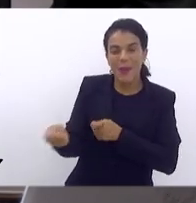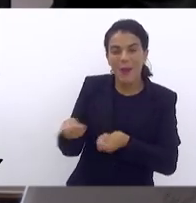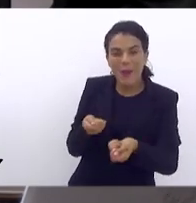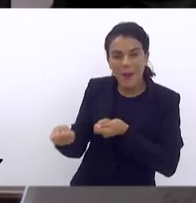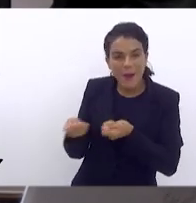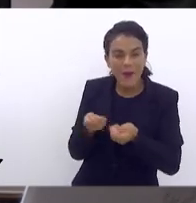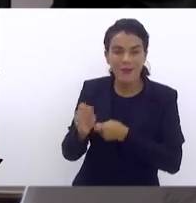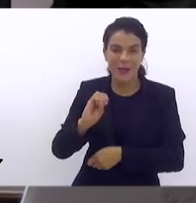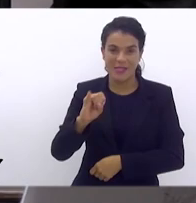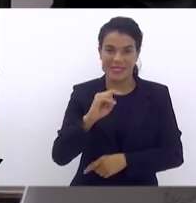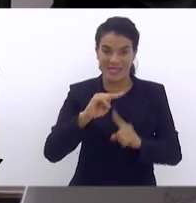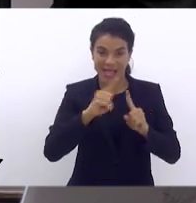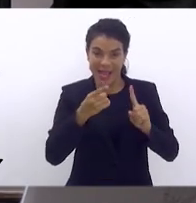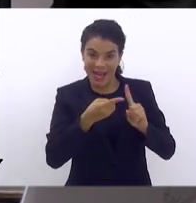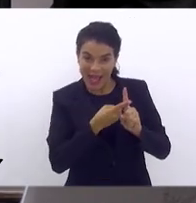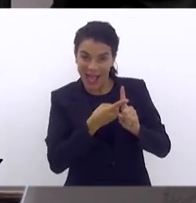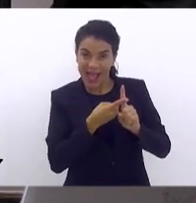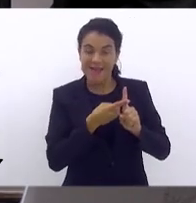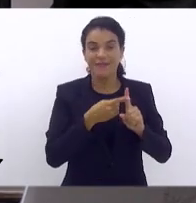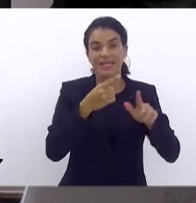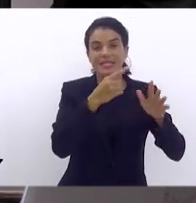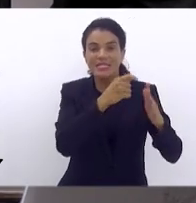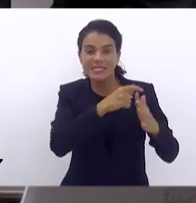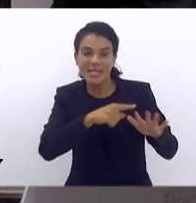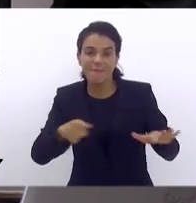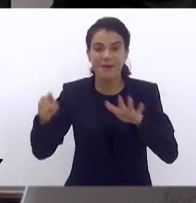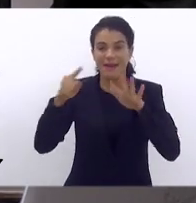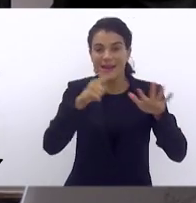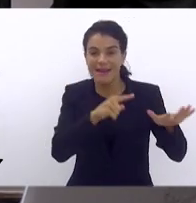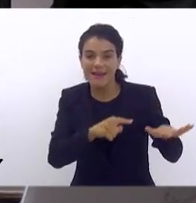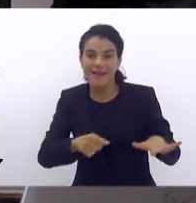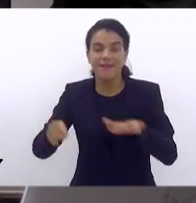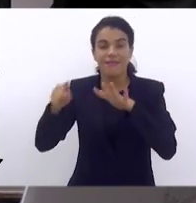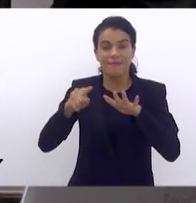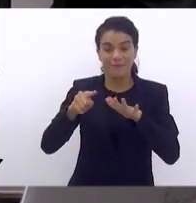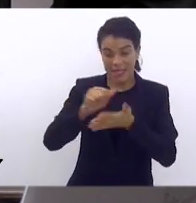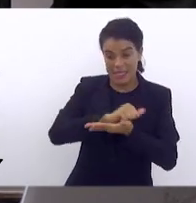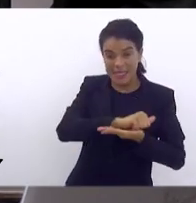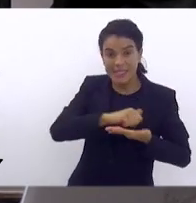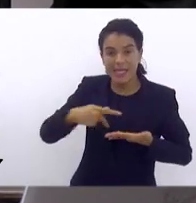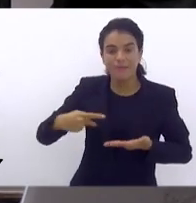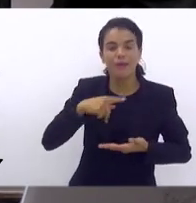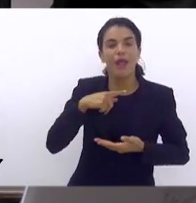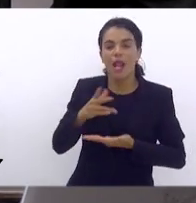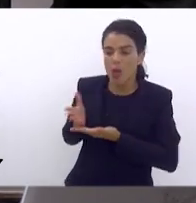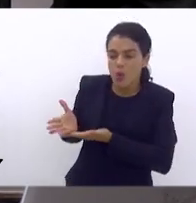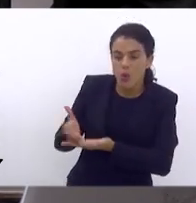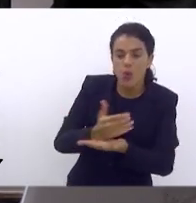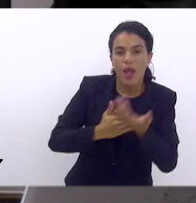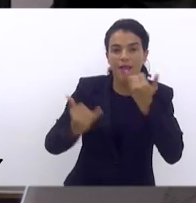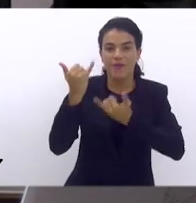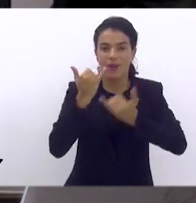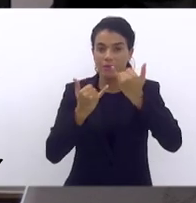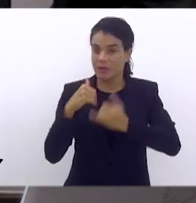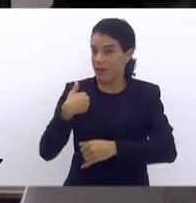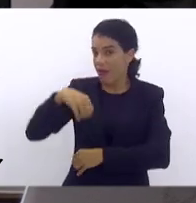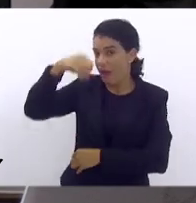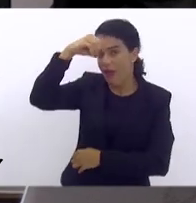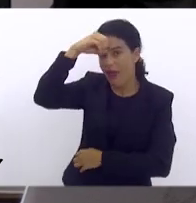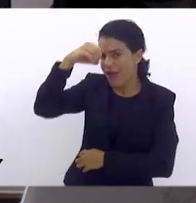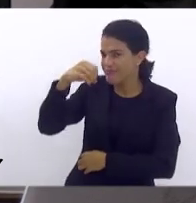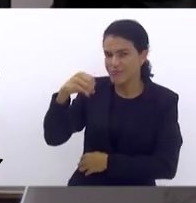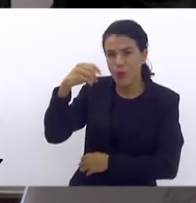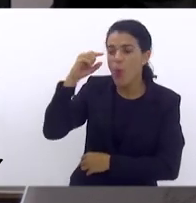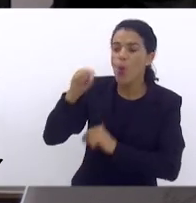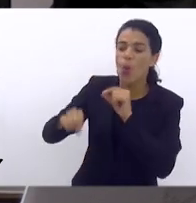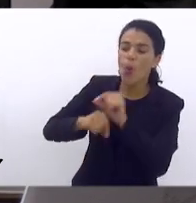está grávida controle as semanas enfim todos esses aplicativos eles coletam dados e a gente não sabe o